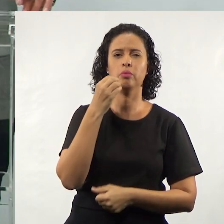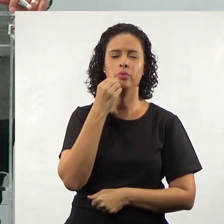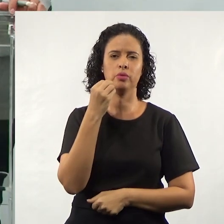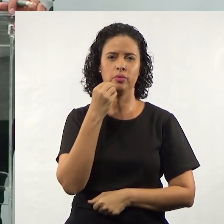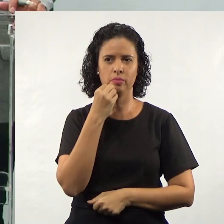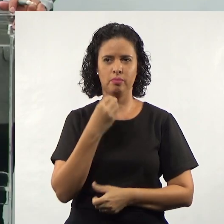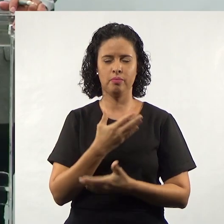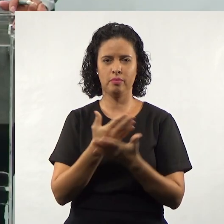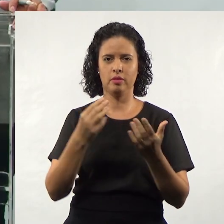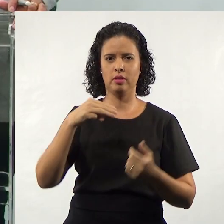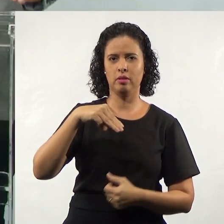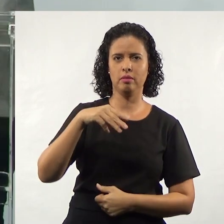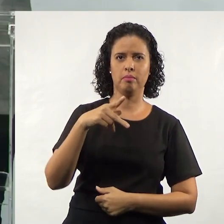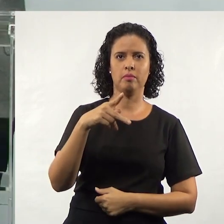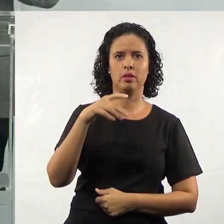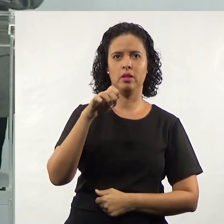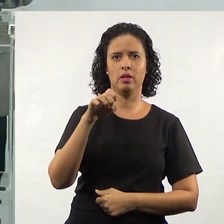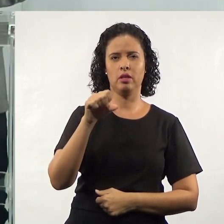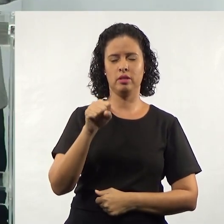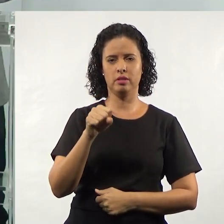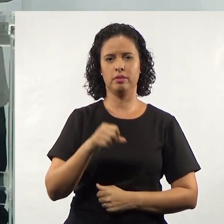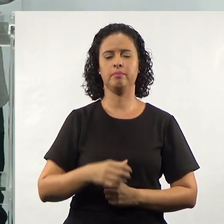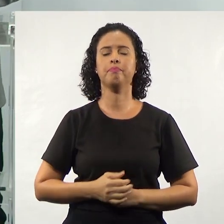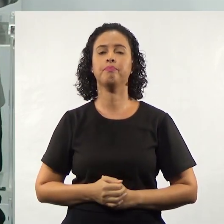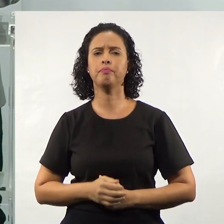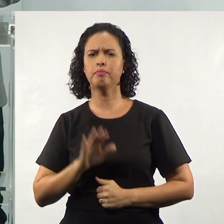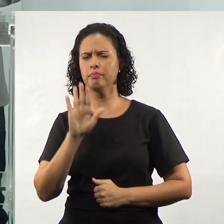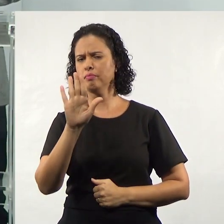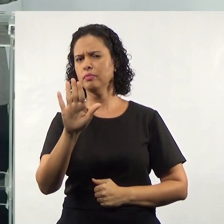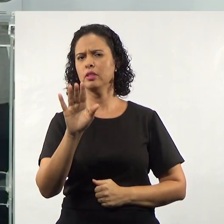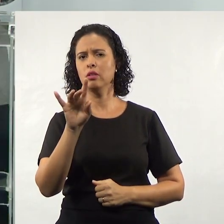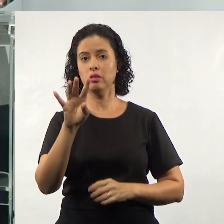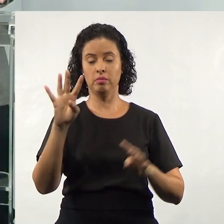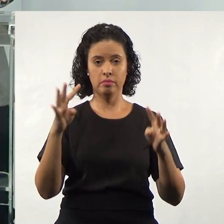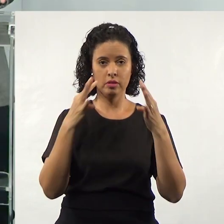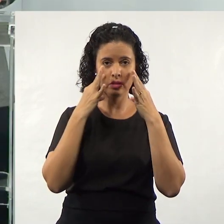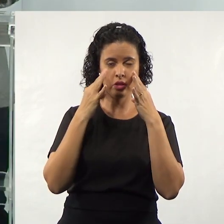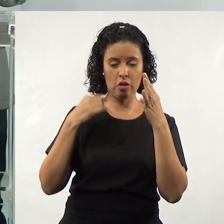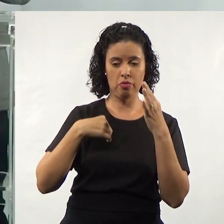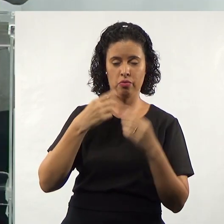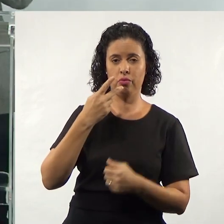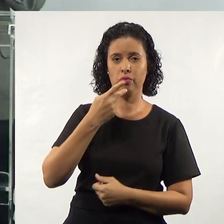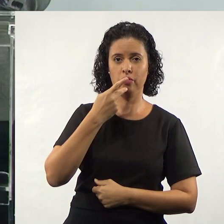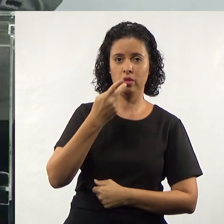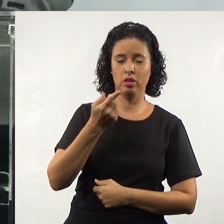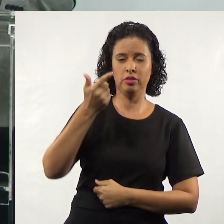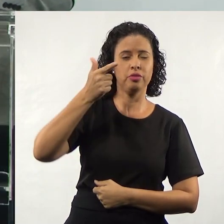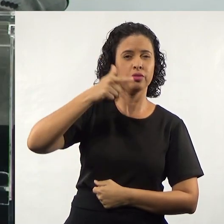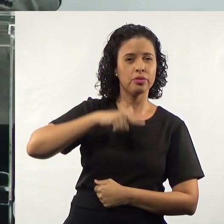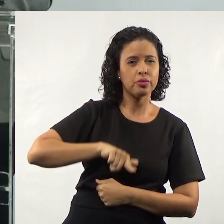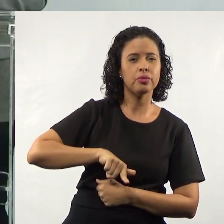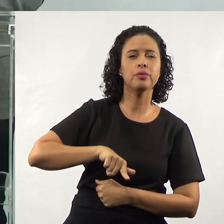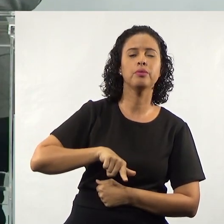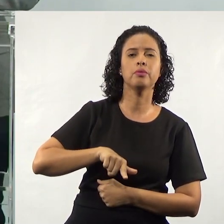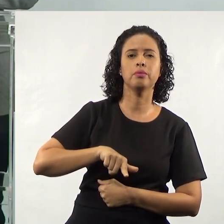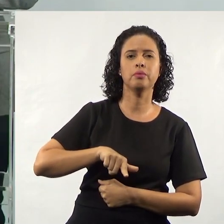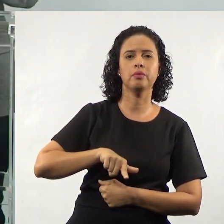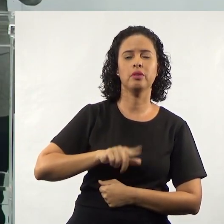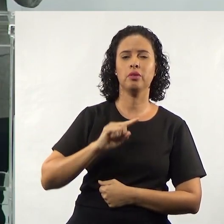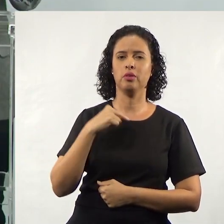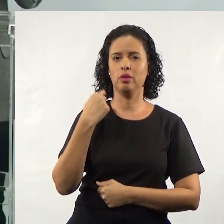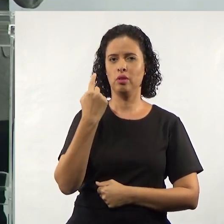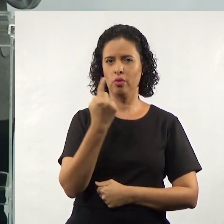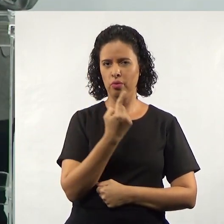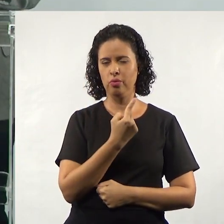possibilidades para as MPS. Querido, deixa eu te falar uma coisa, eu vou repetir isso aqui, eu tenho que ser redundante com você.